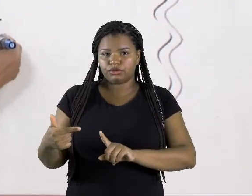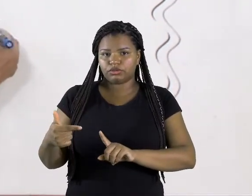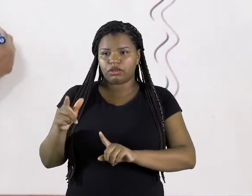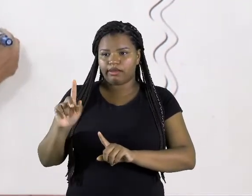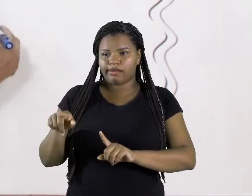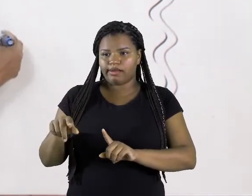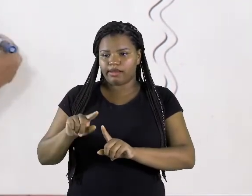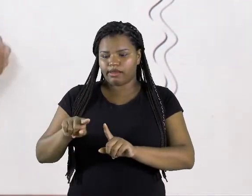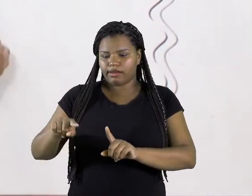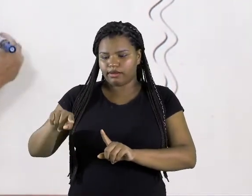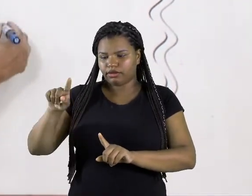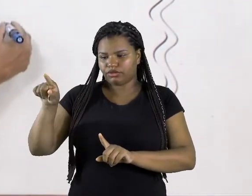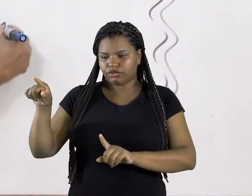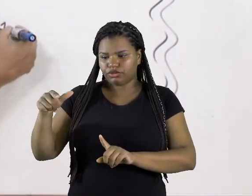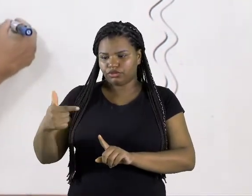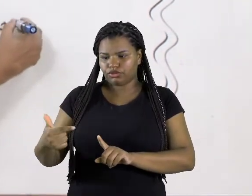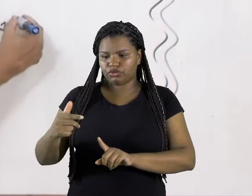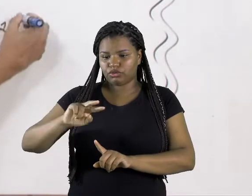quadrado.